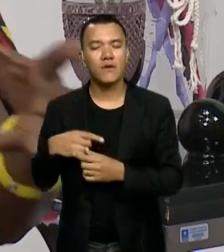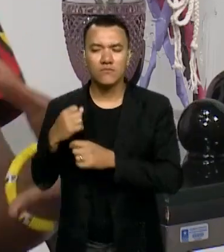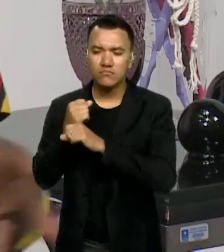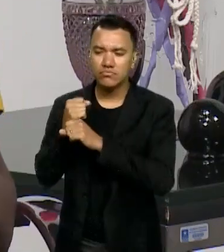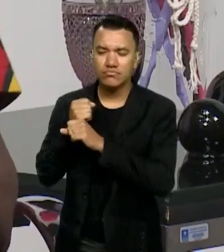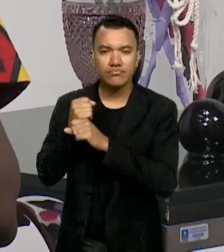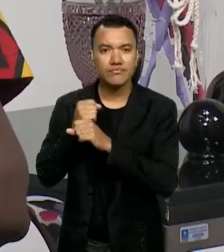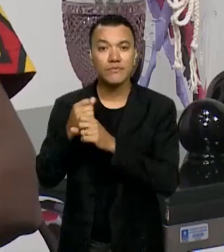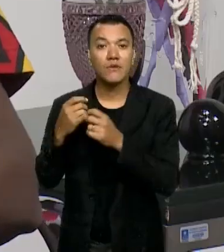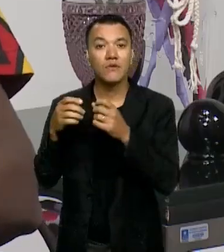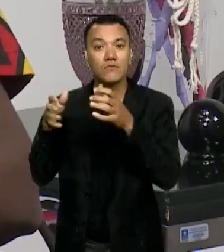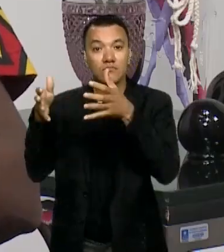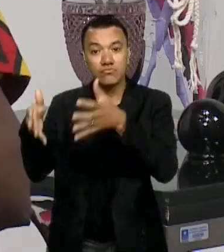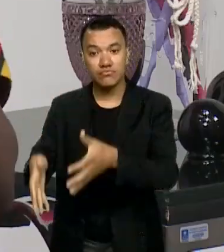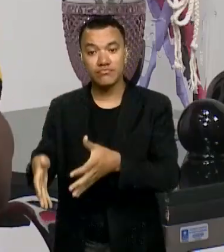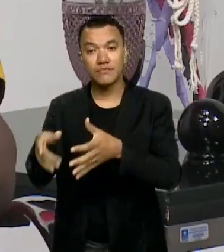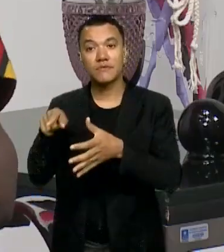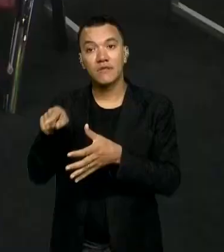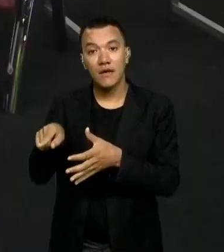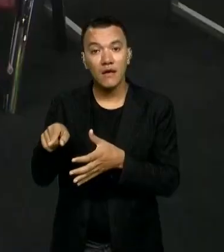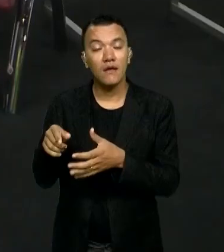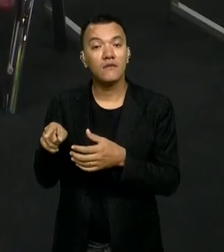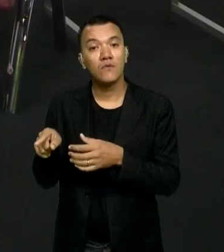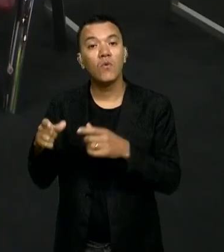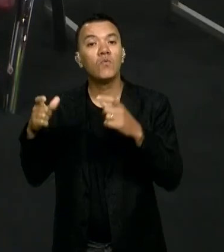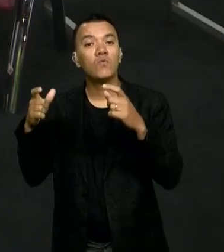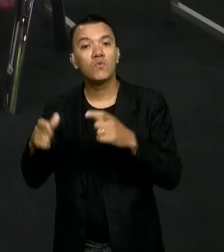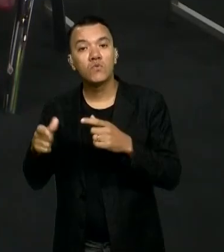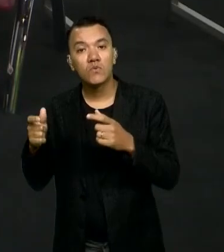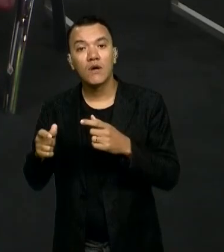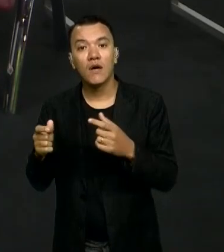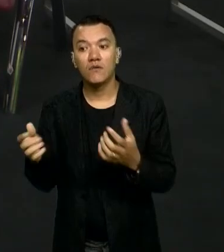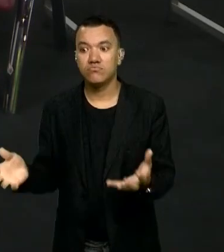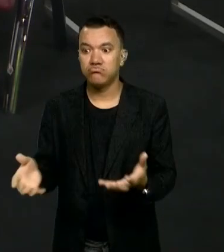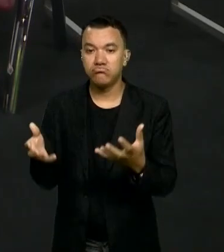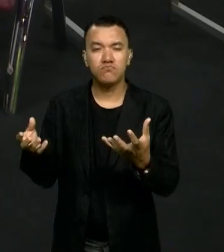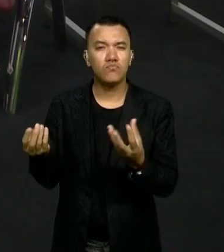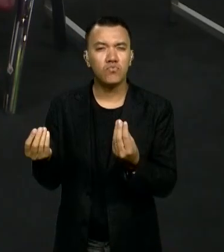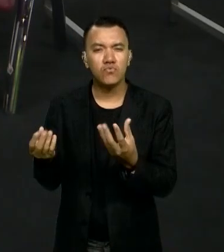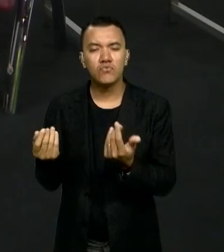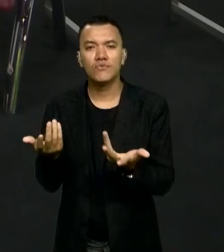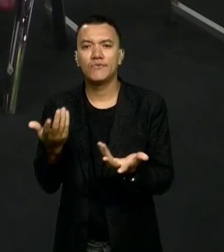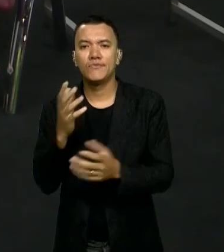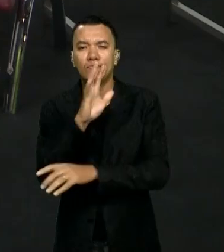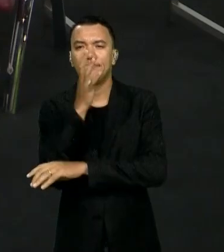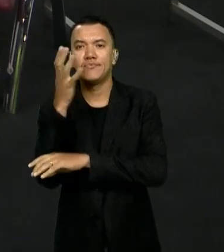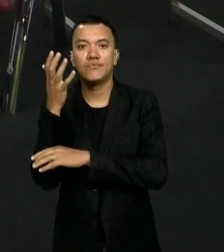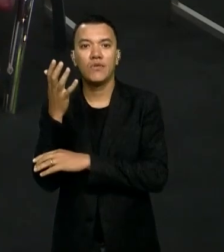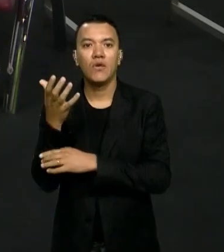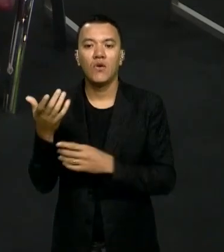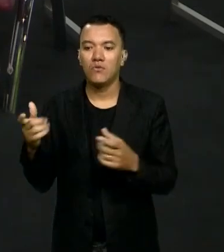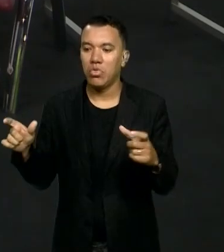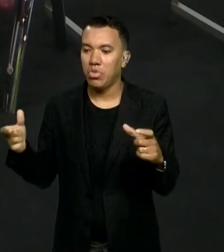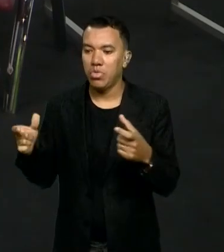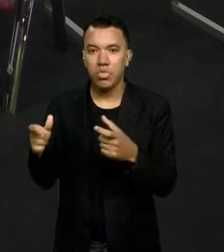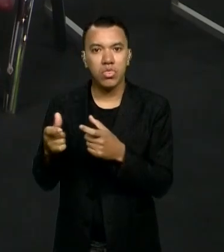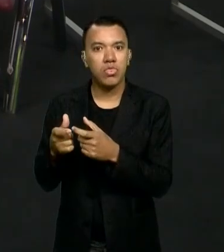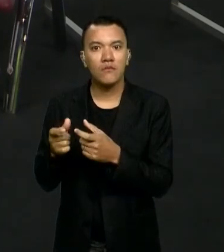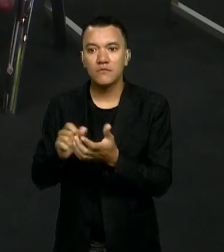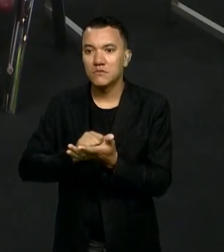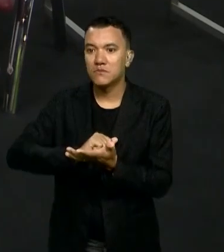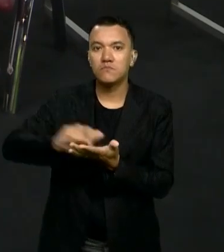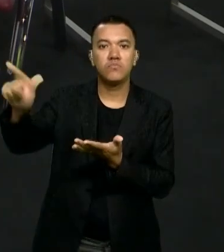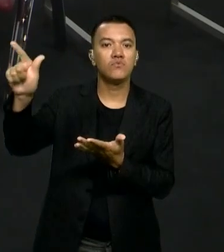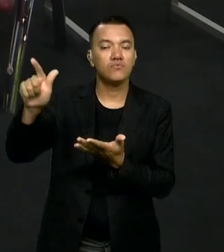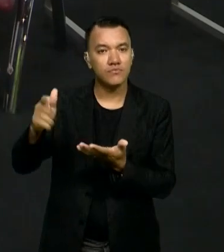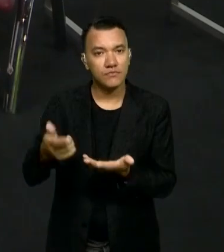foram para ali por ser um lugar acolhedor, um lugar farto da água, da natureza, e hoje são expulsos dessas áreas. Então, tem